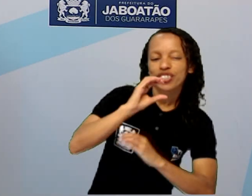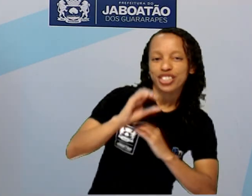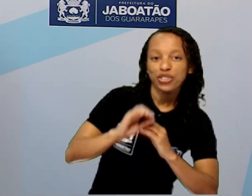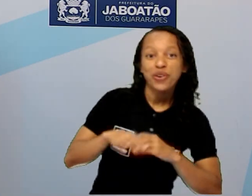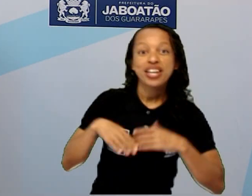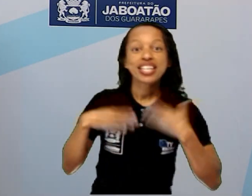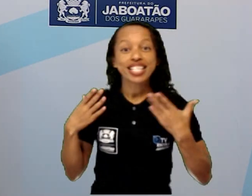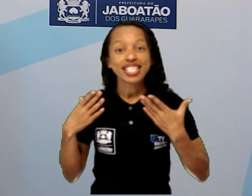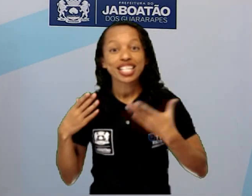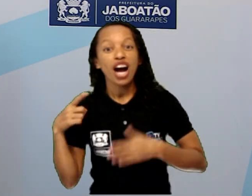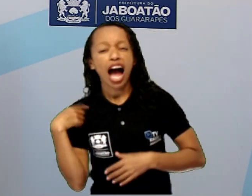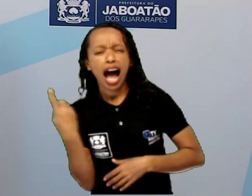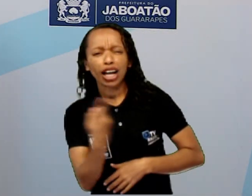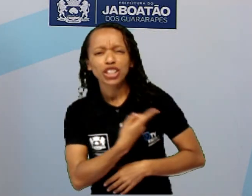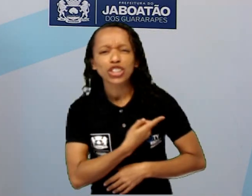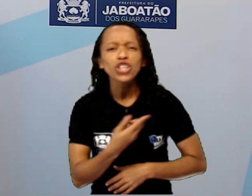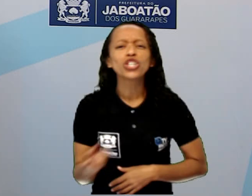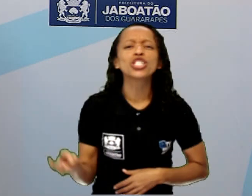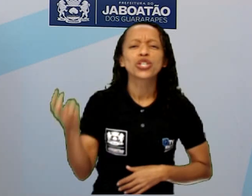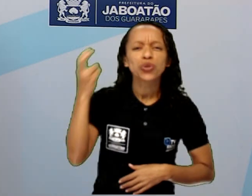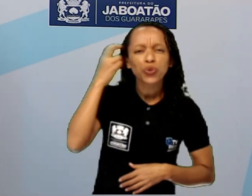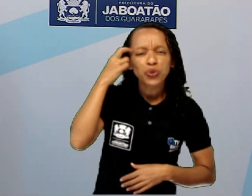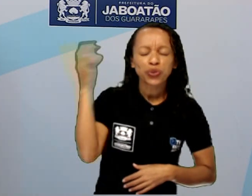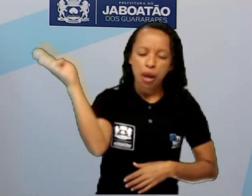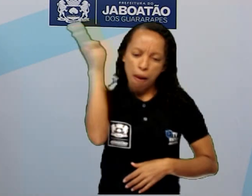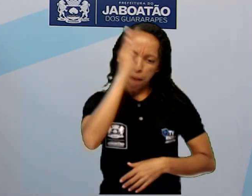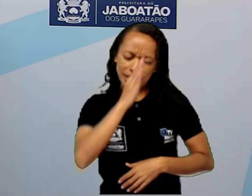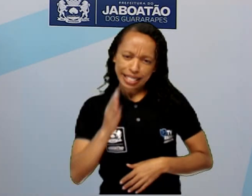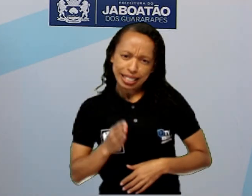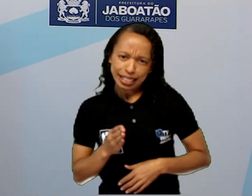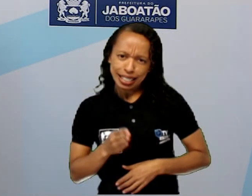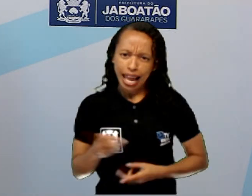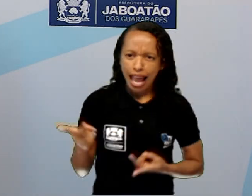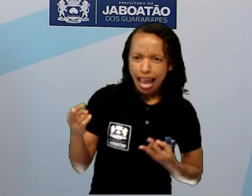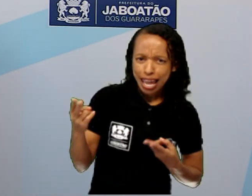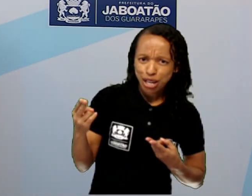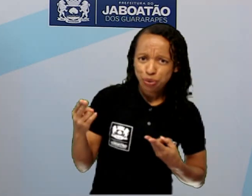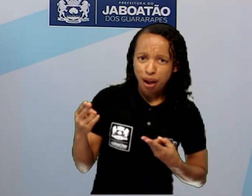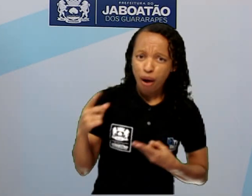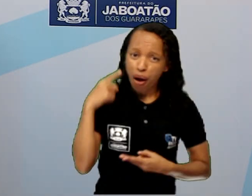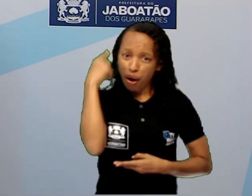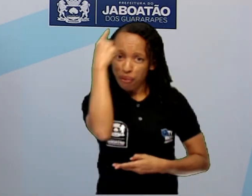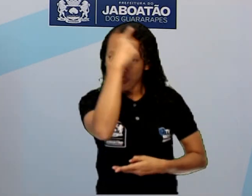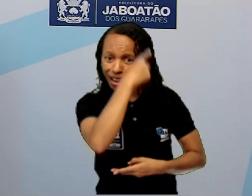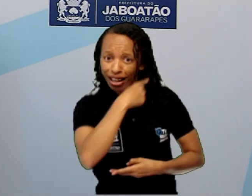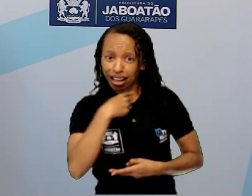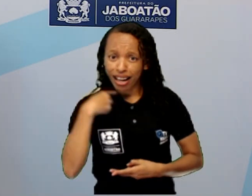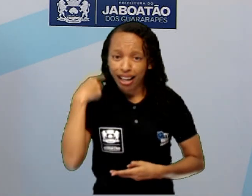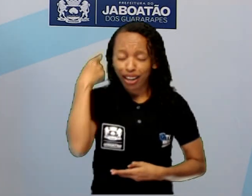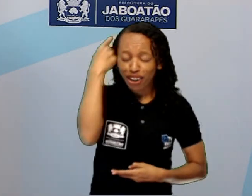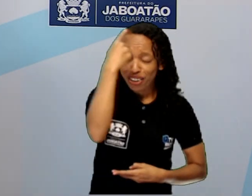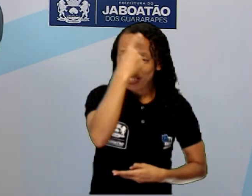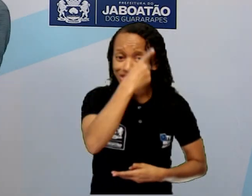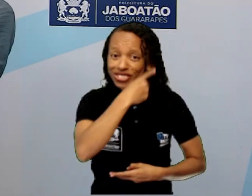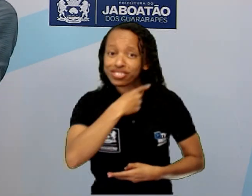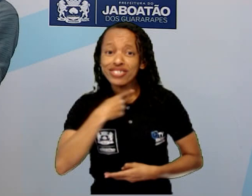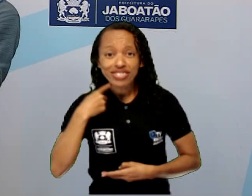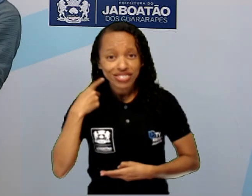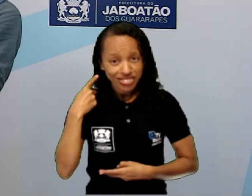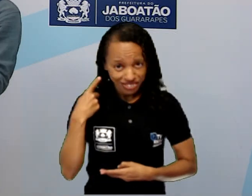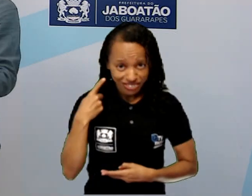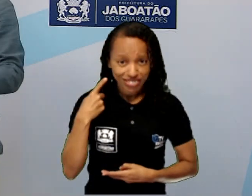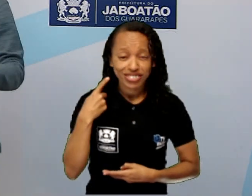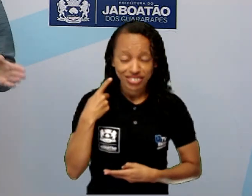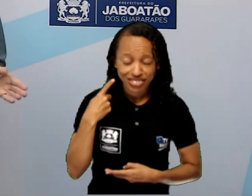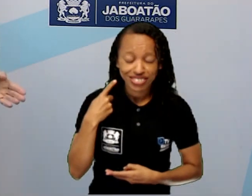se fosse um reloginho, que começa, termina, depois começa de novo, que o relógio, se não tiver bateria, ele